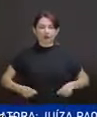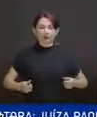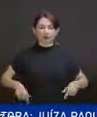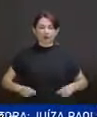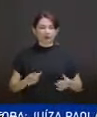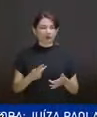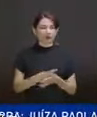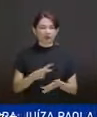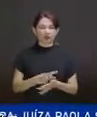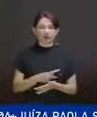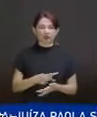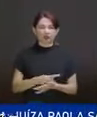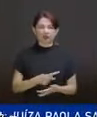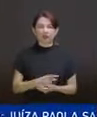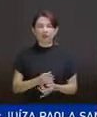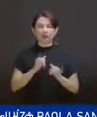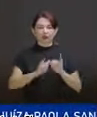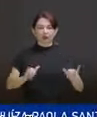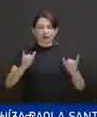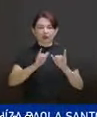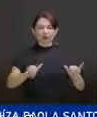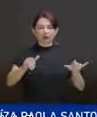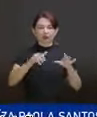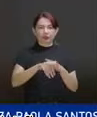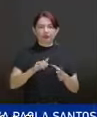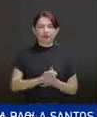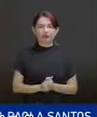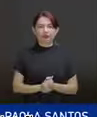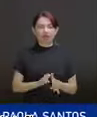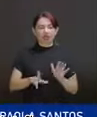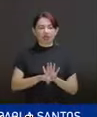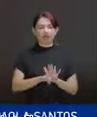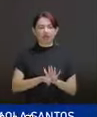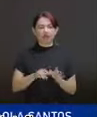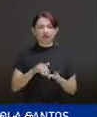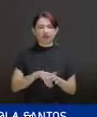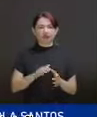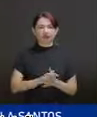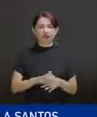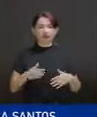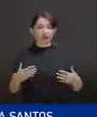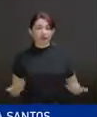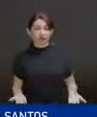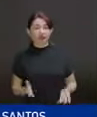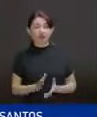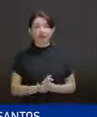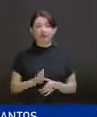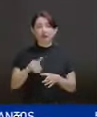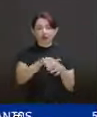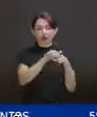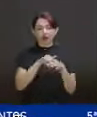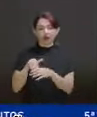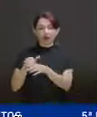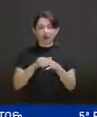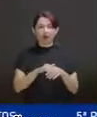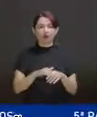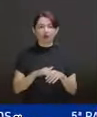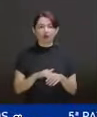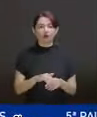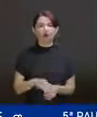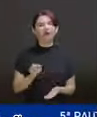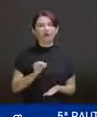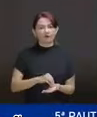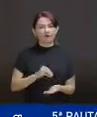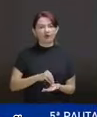ilícitos de campanha com fundamento no artigo 30 da Lei das Eleições. A alegação de que o acordo embargado ele padece de